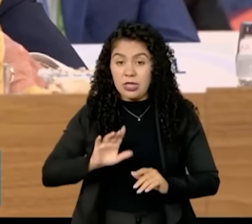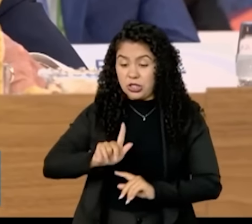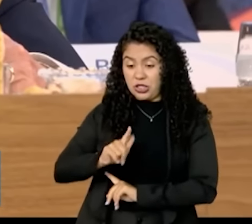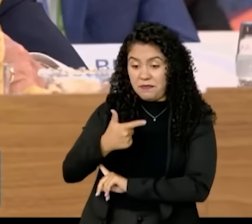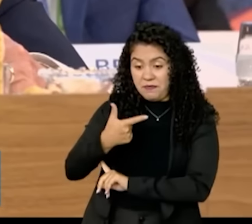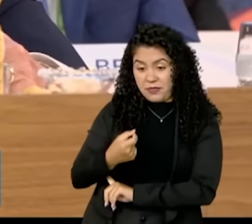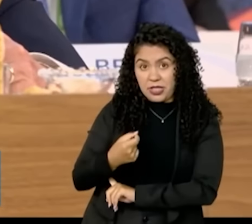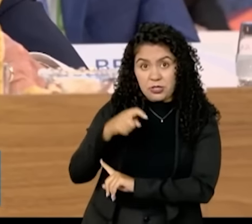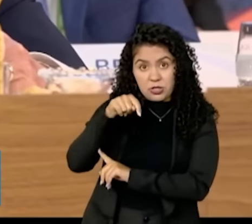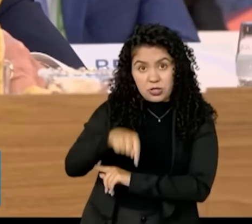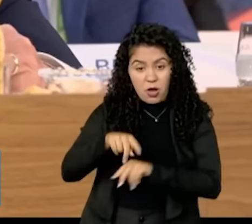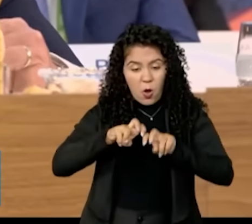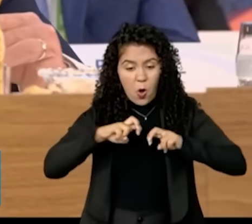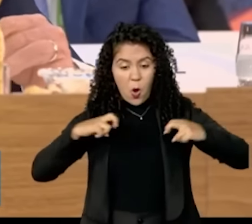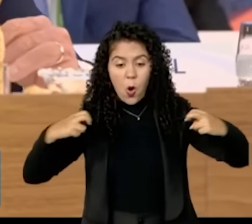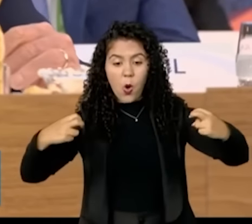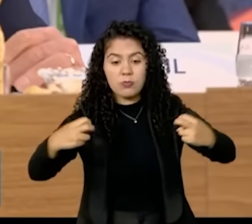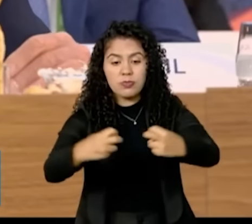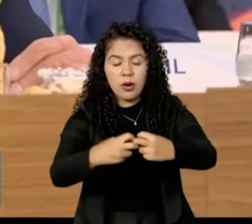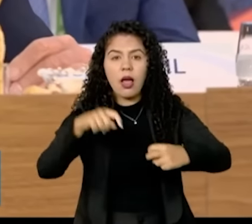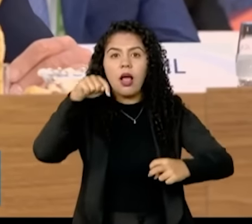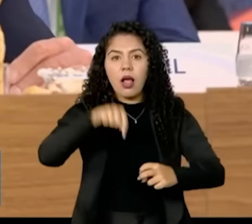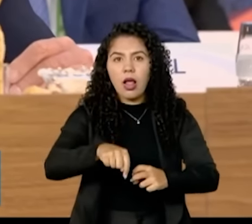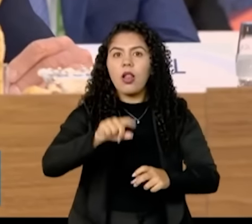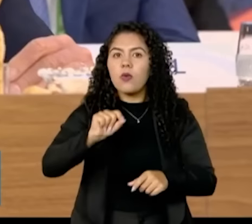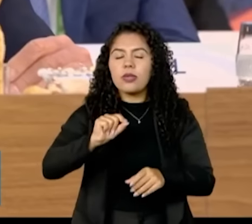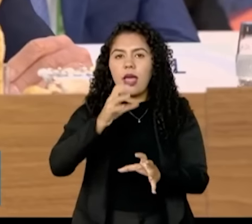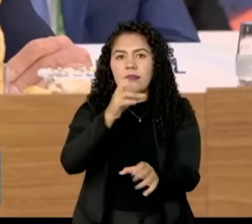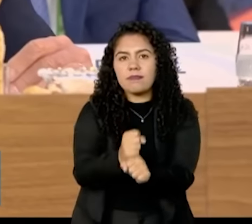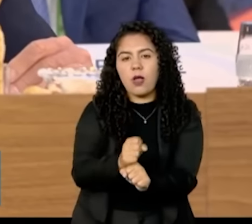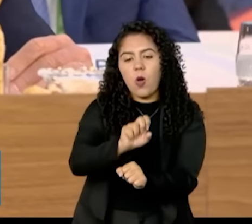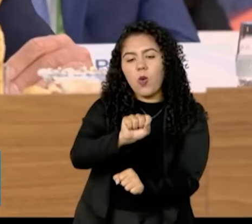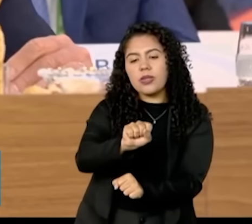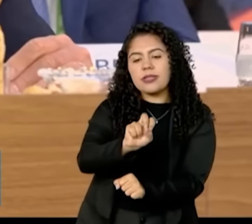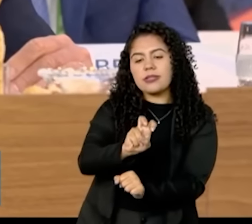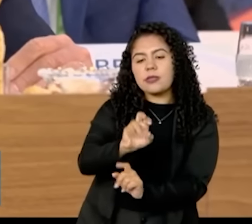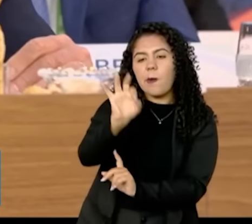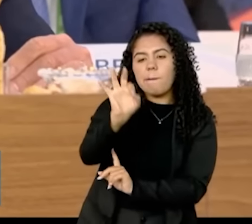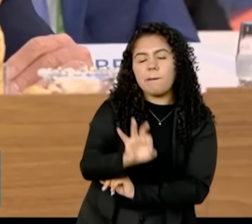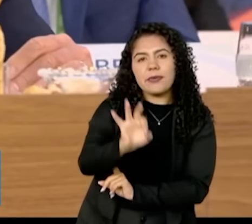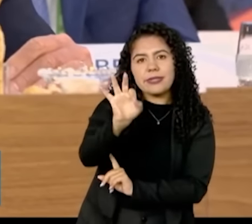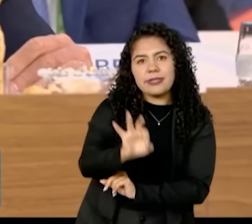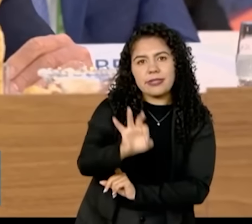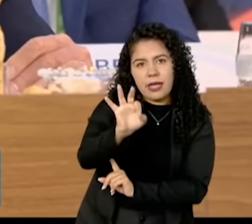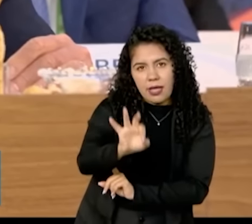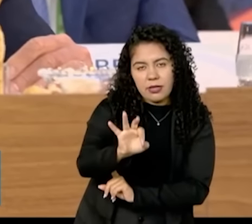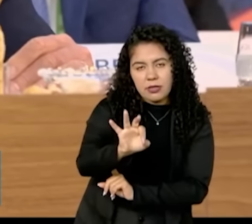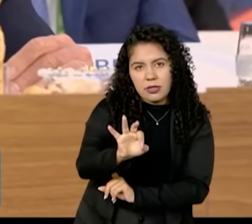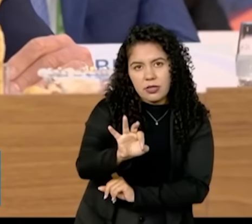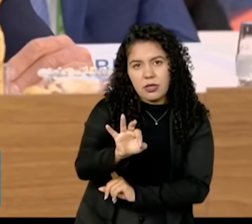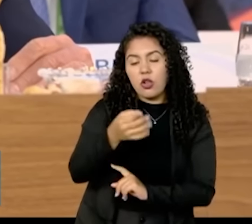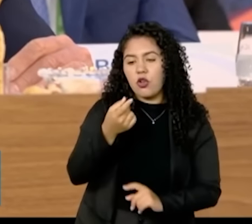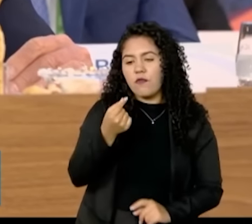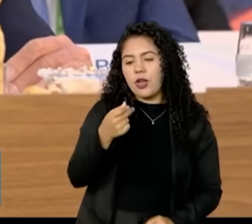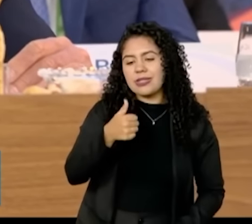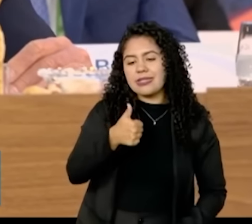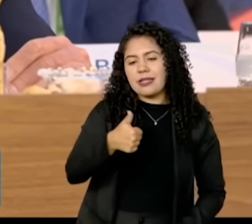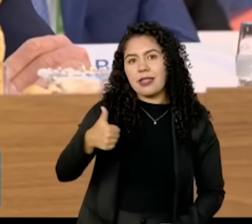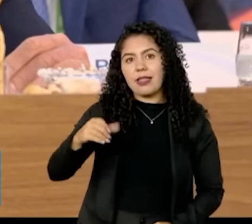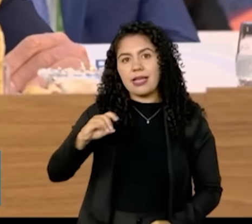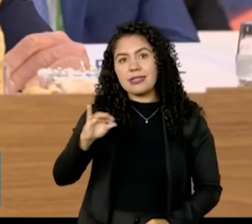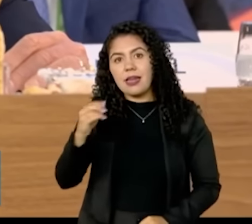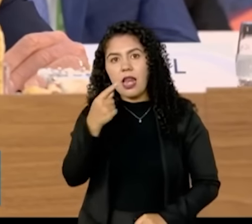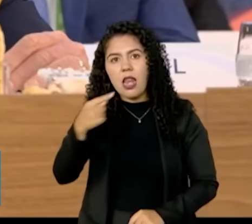G20 representa 85% dos 110 trilhões de dólares do PIB